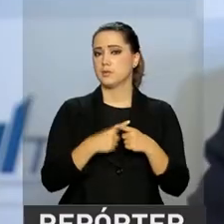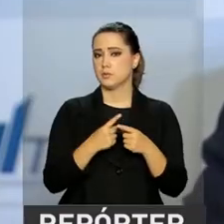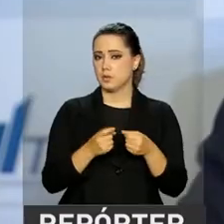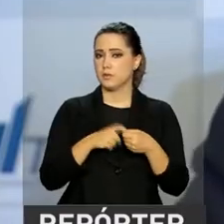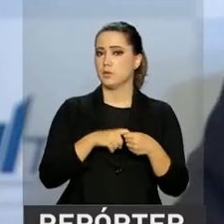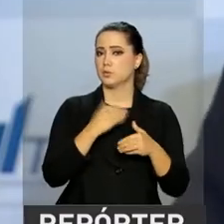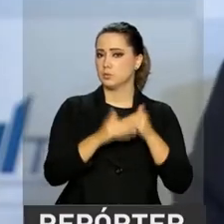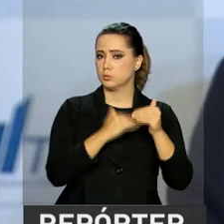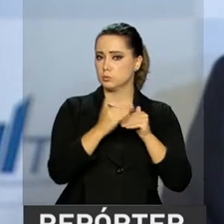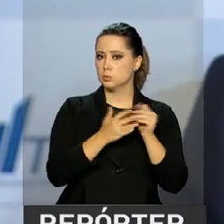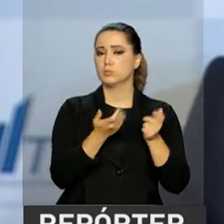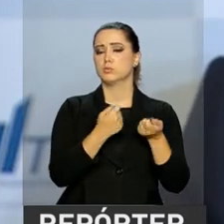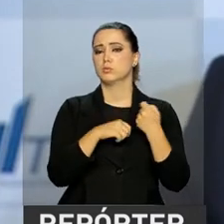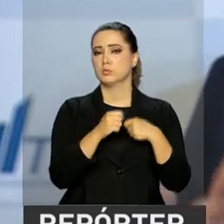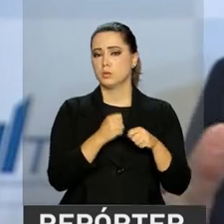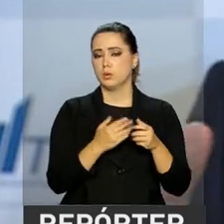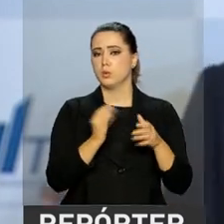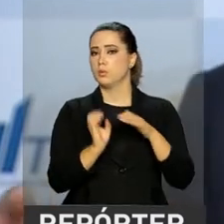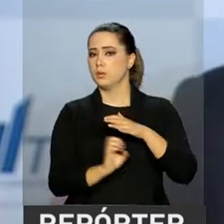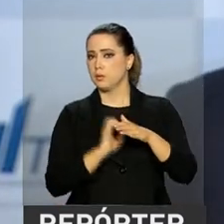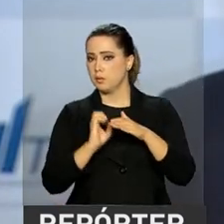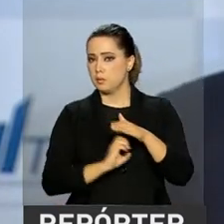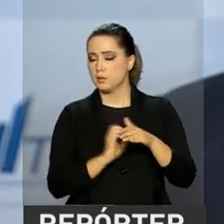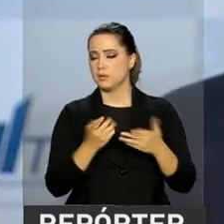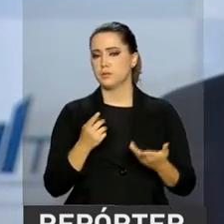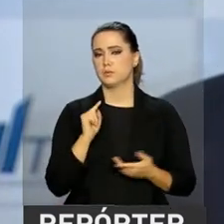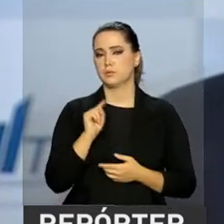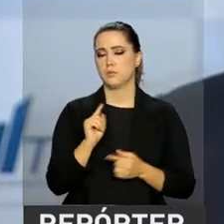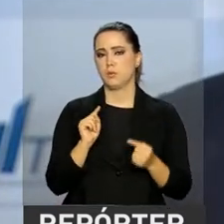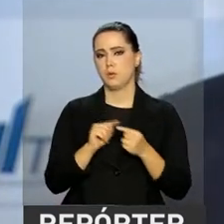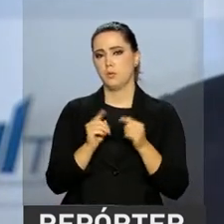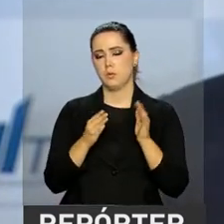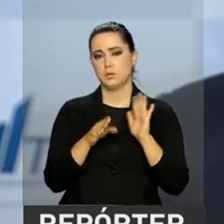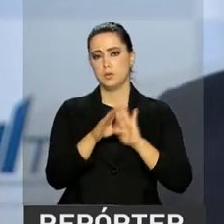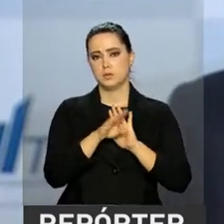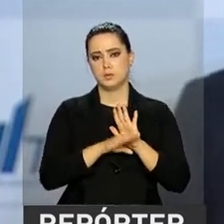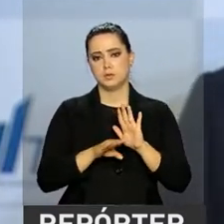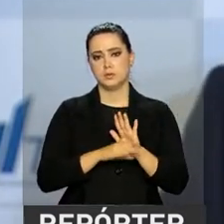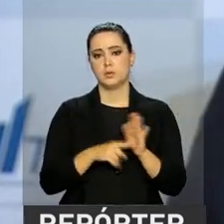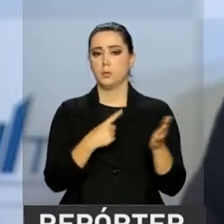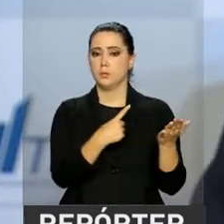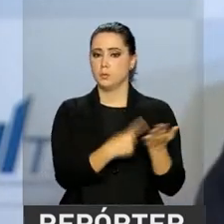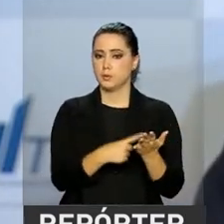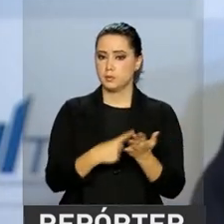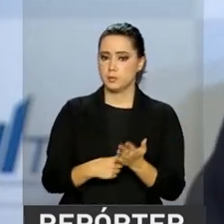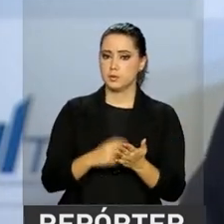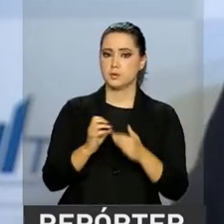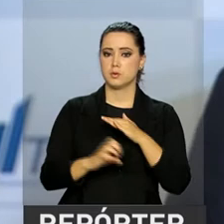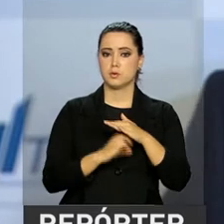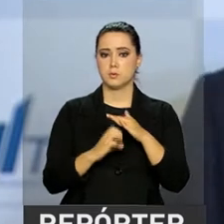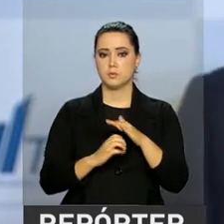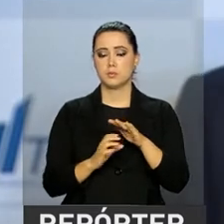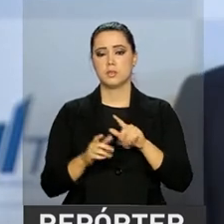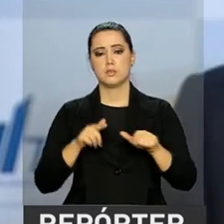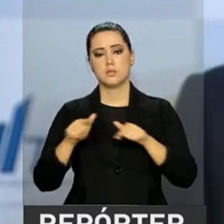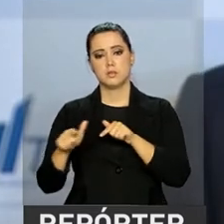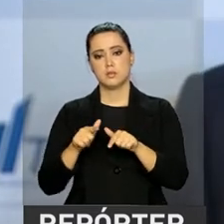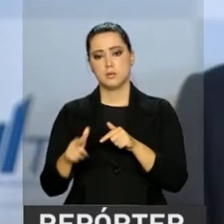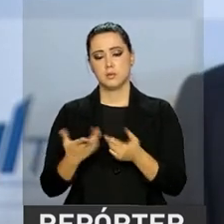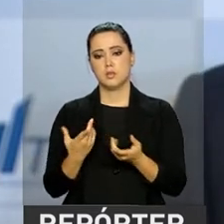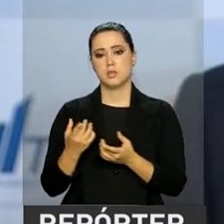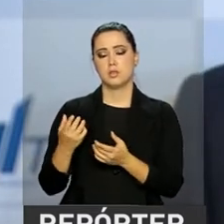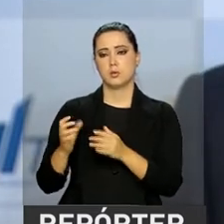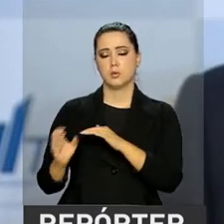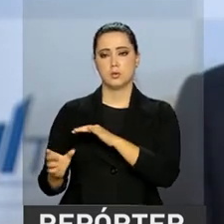Esse projeto visa que, com a concordância de credores, de trabalhadores, de fornecedores,